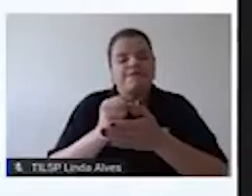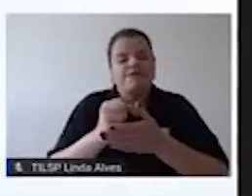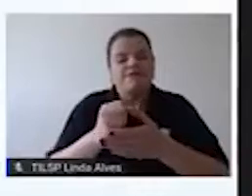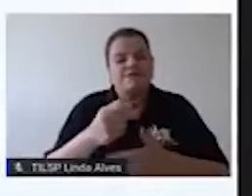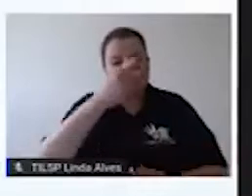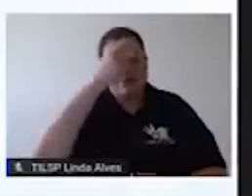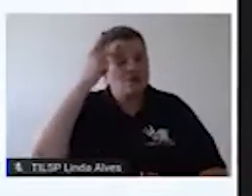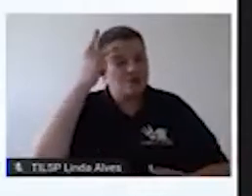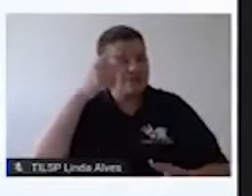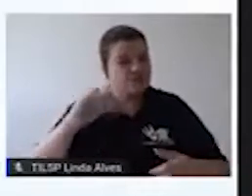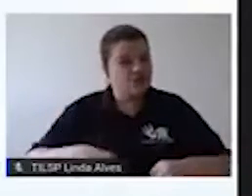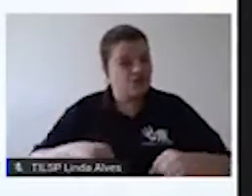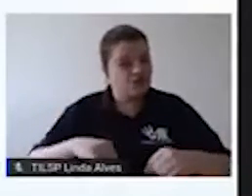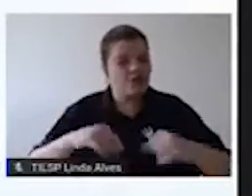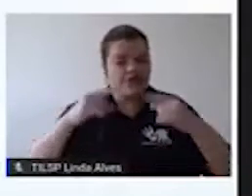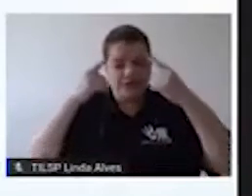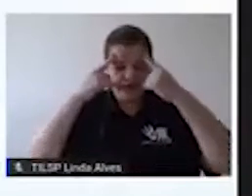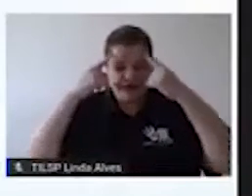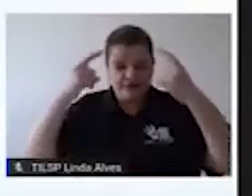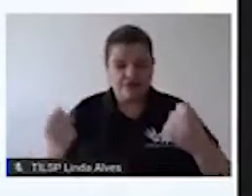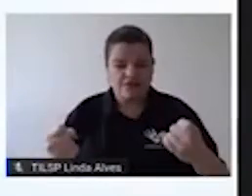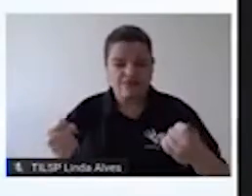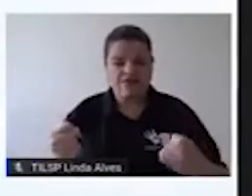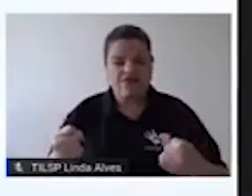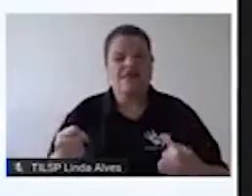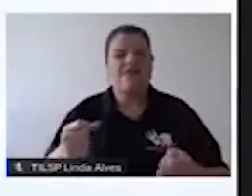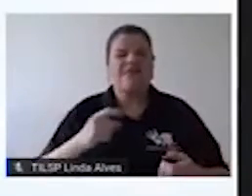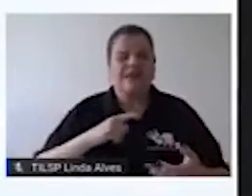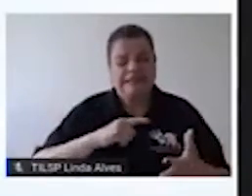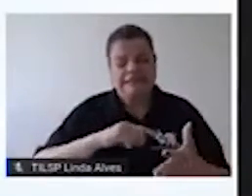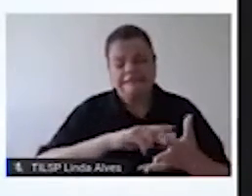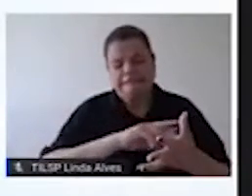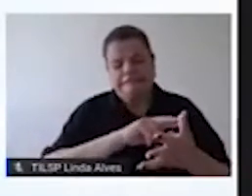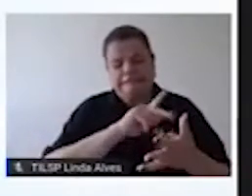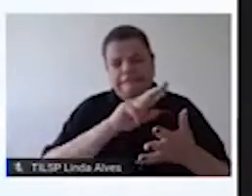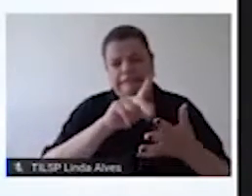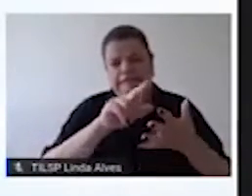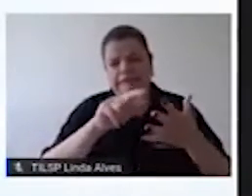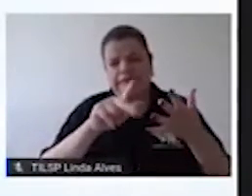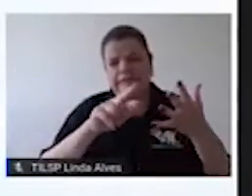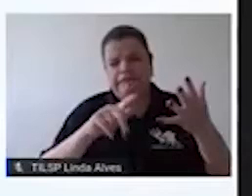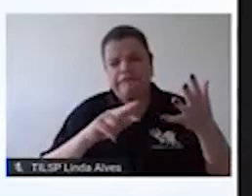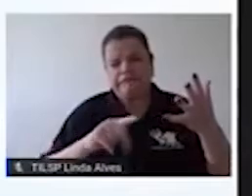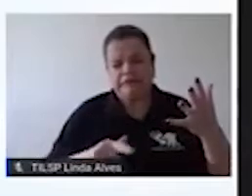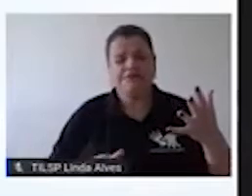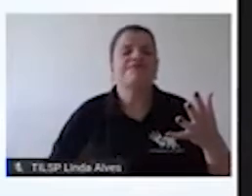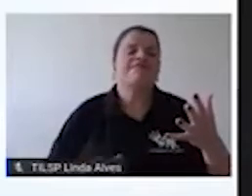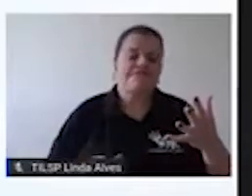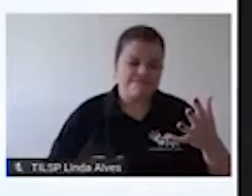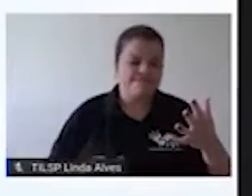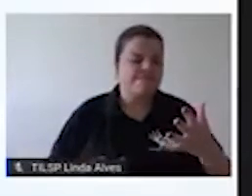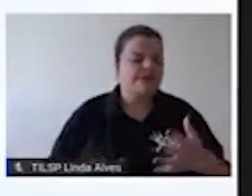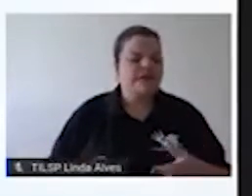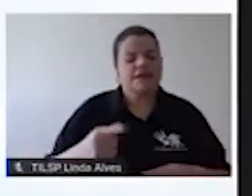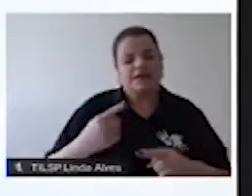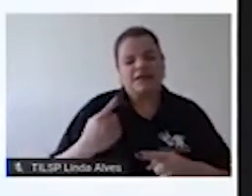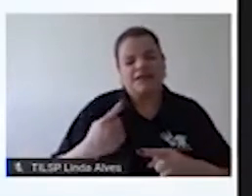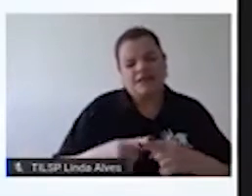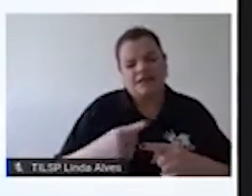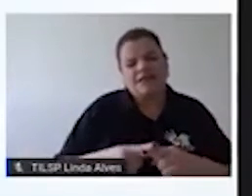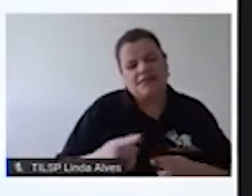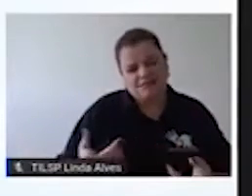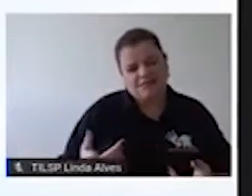que essa pessoa ela vai passar por uma série de coisas ali. Além daquilo que estabelece a